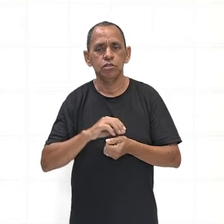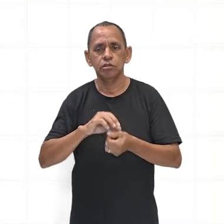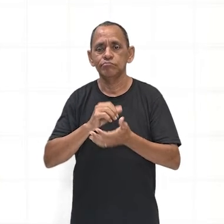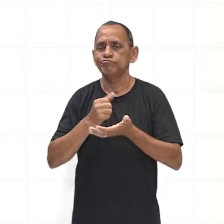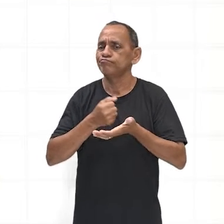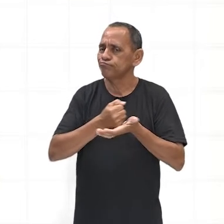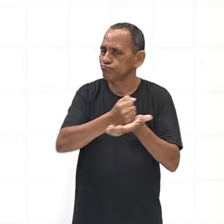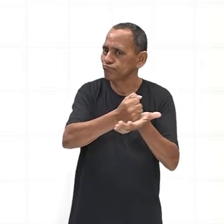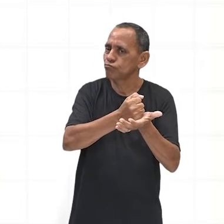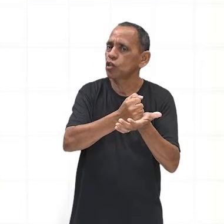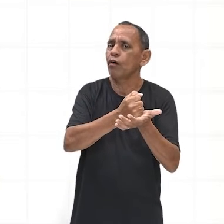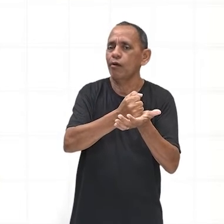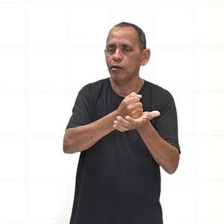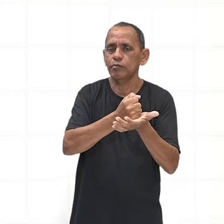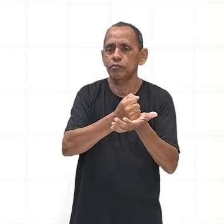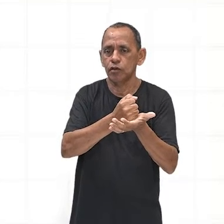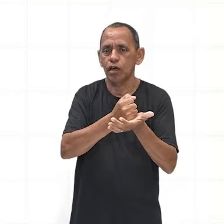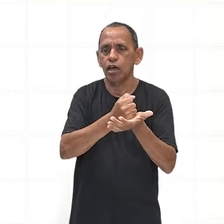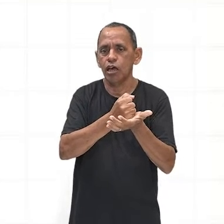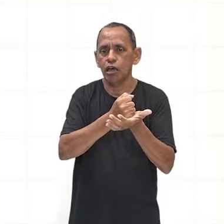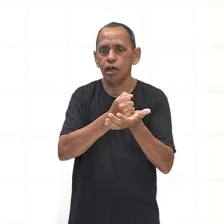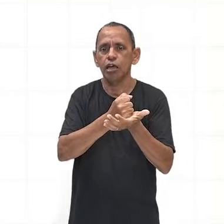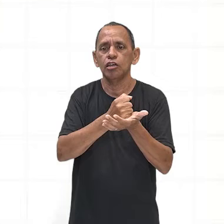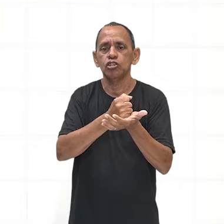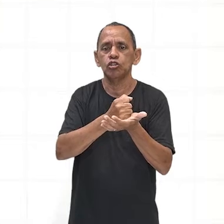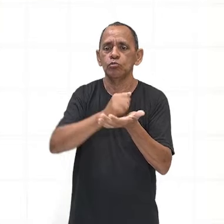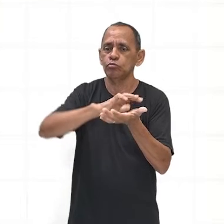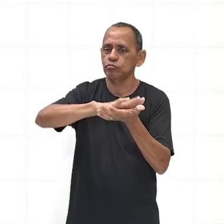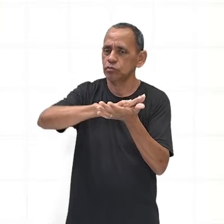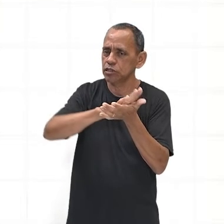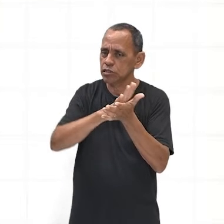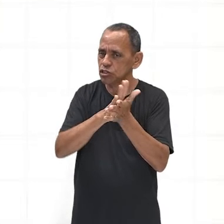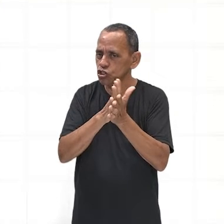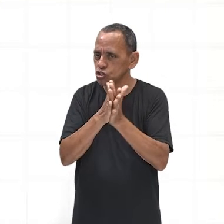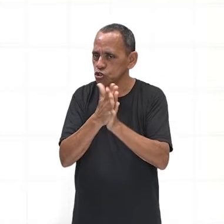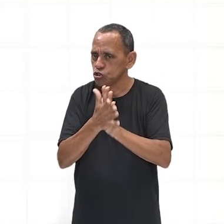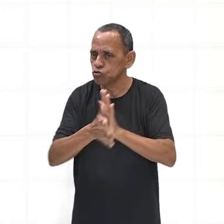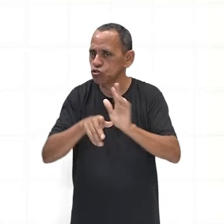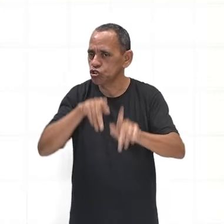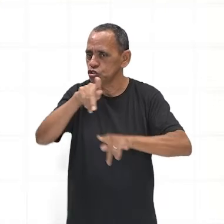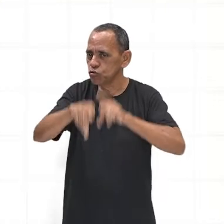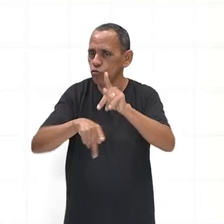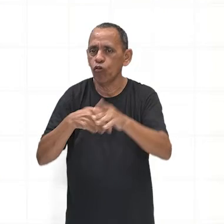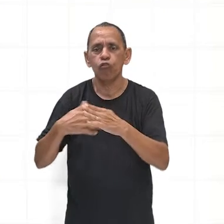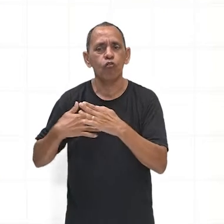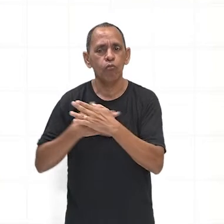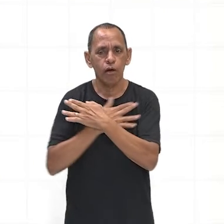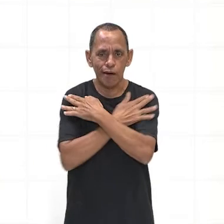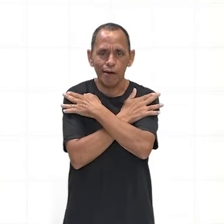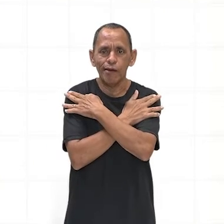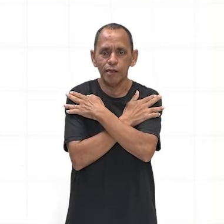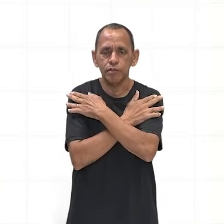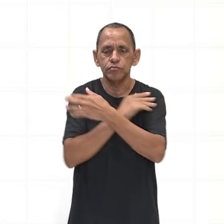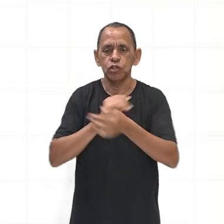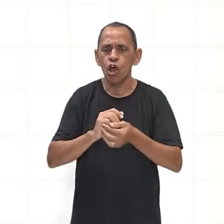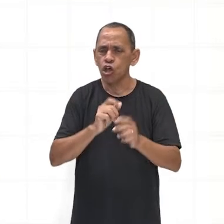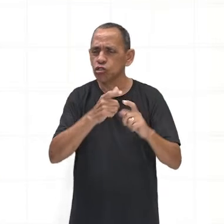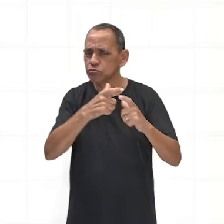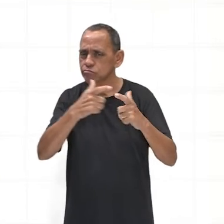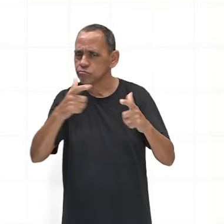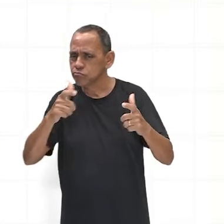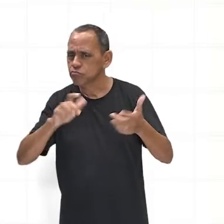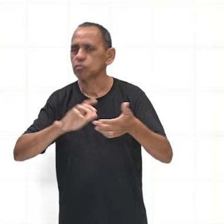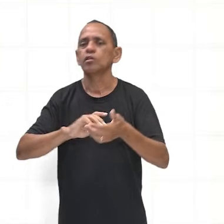o fim do povo maia, da civilização maia na região da Mesoamérica, tá? Superpopulação,